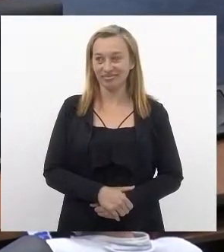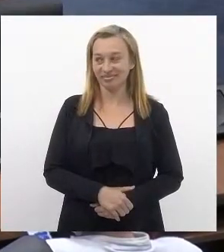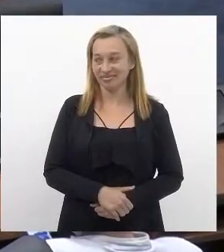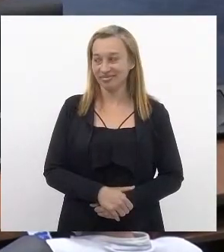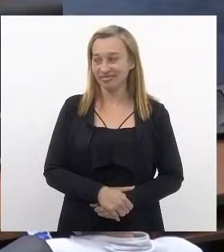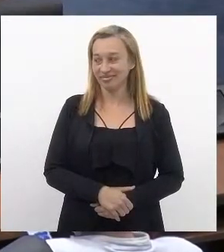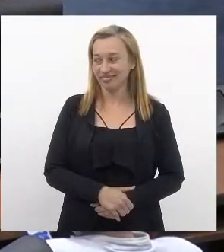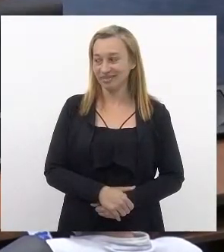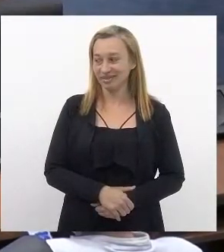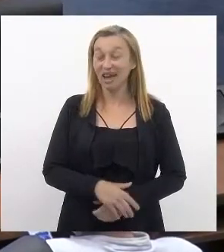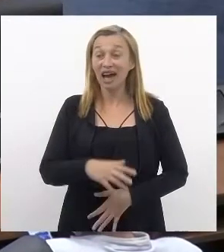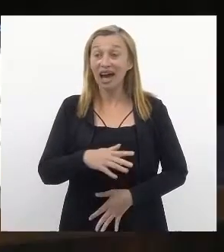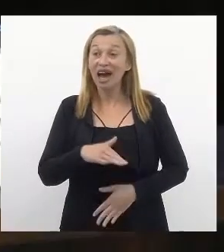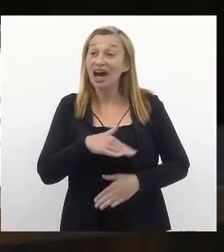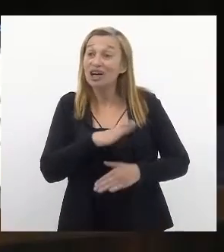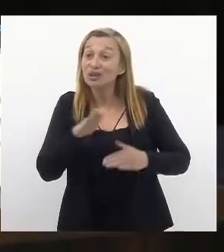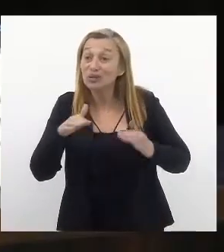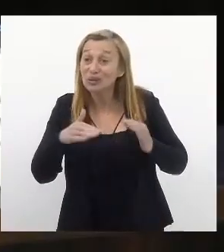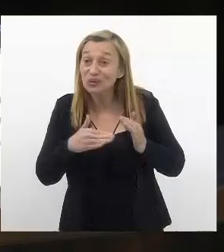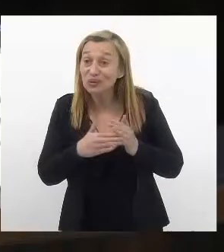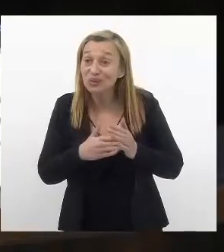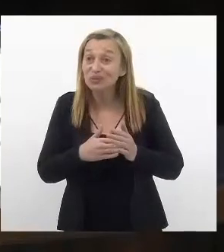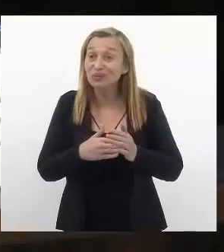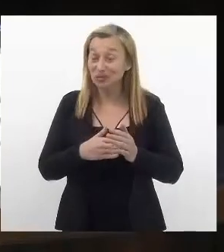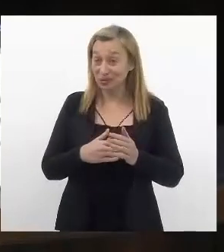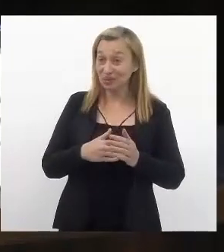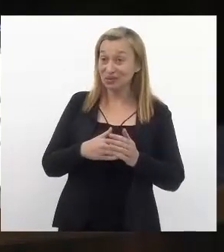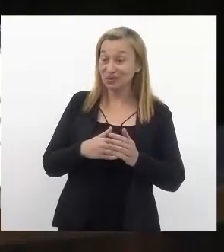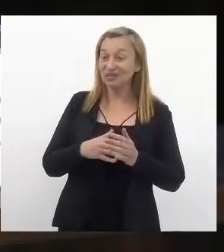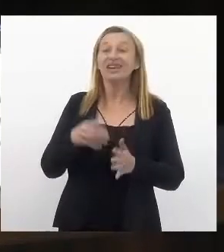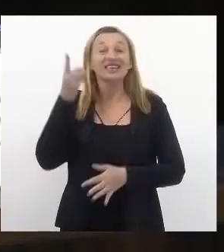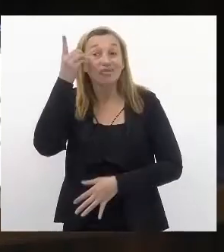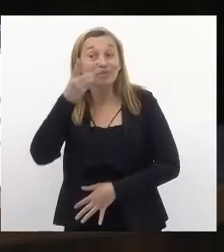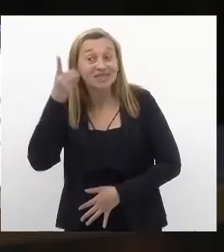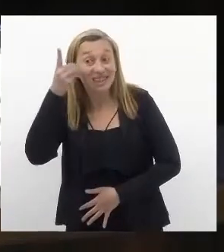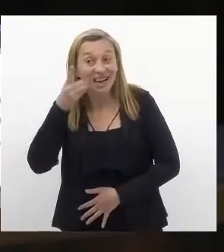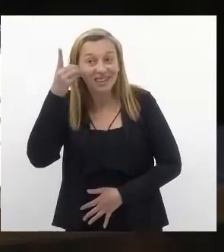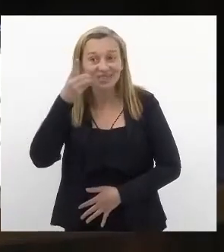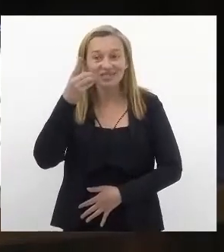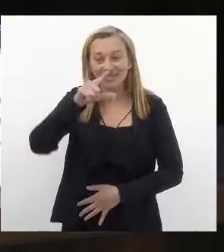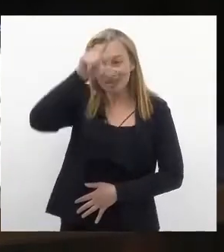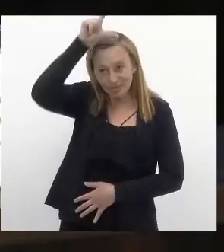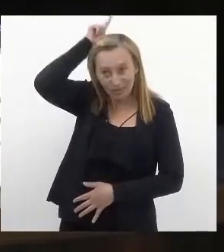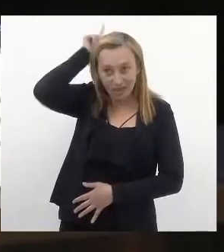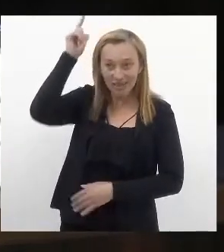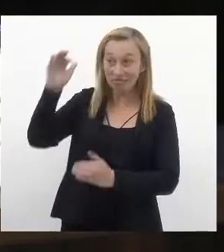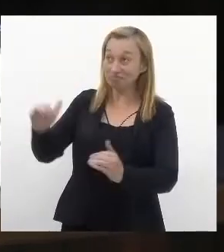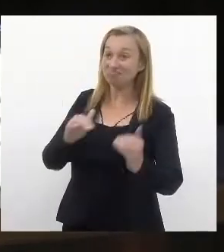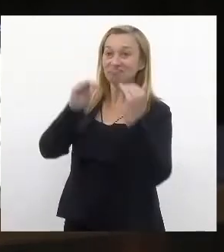Senhores autoridades, deputado Luiz Paulo, excelentíssimo